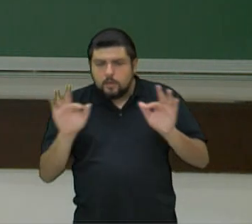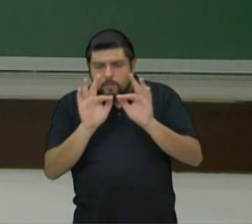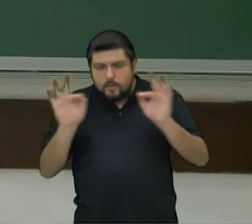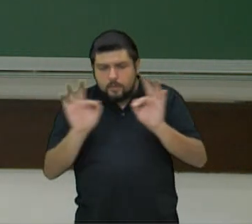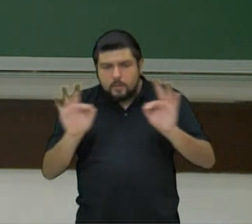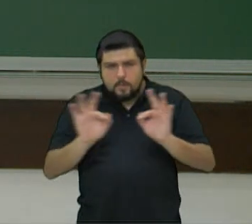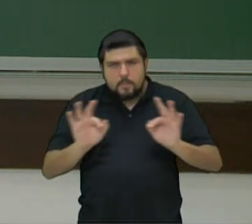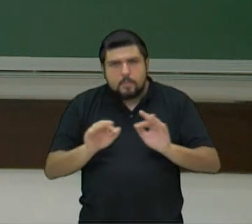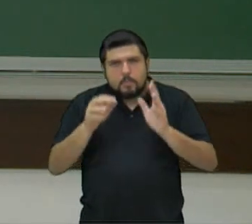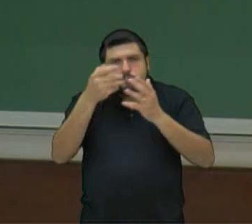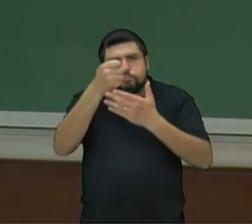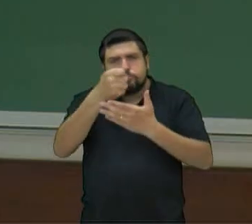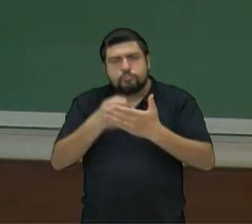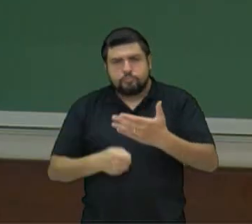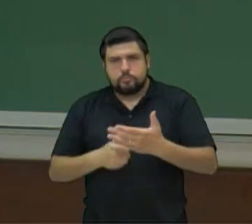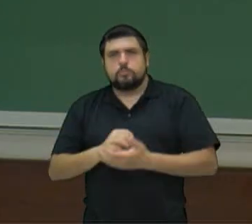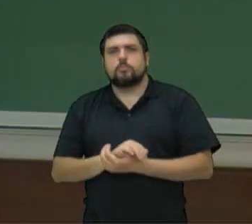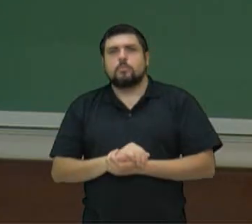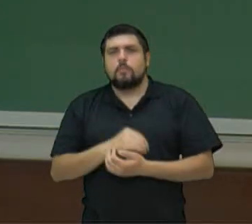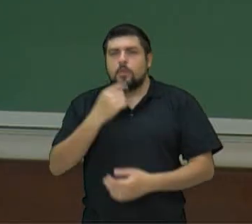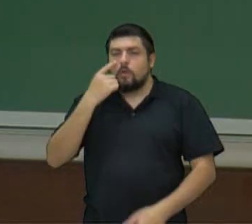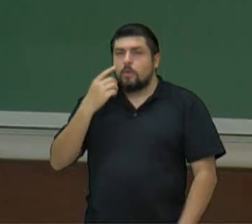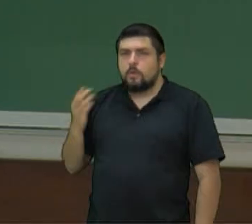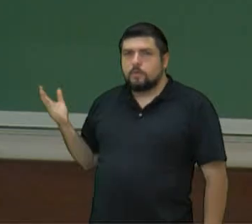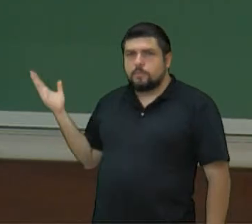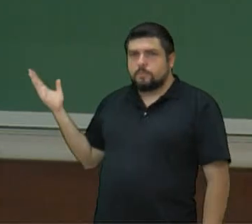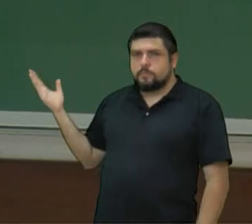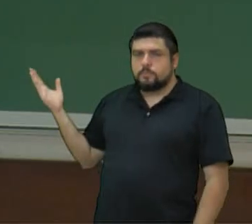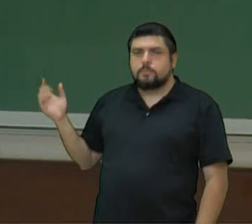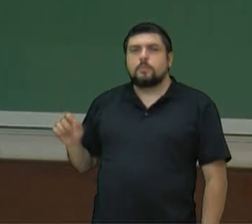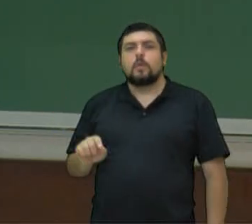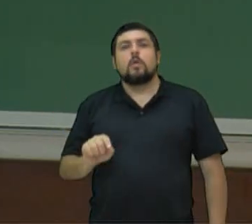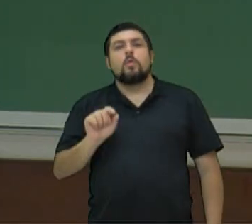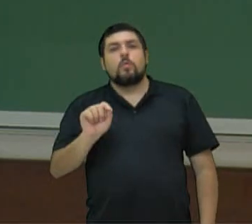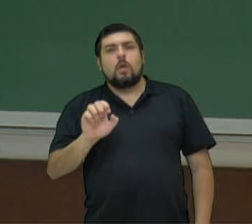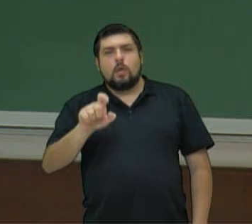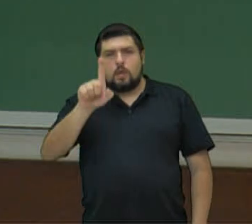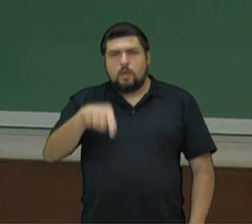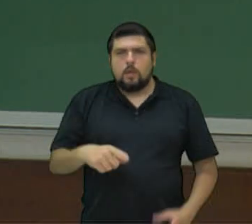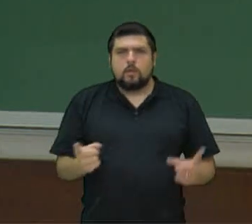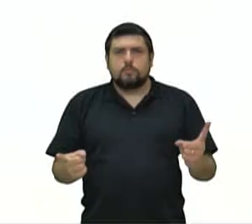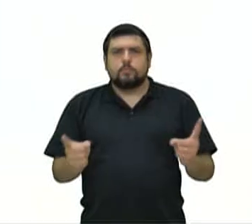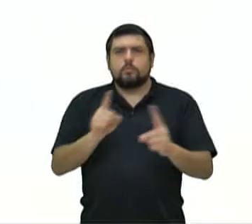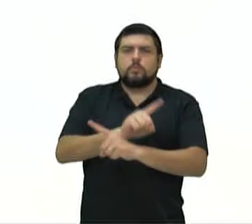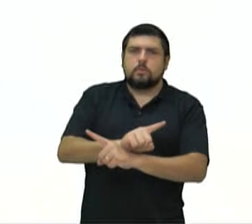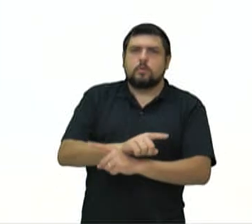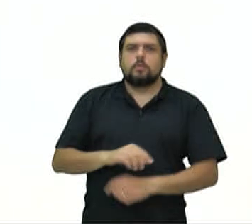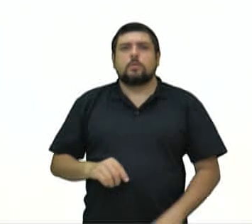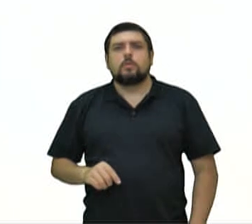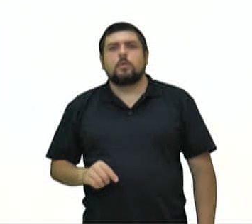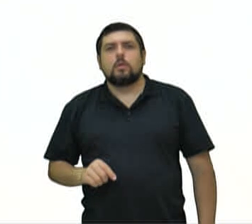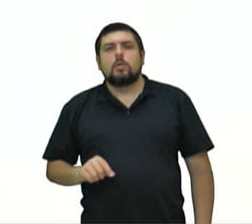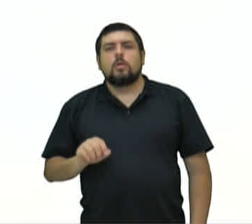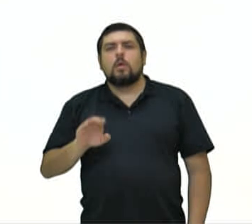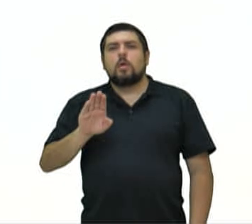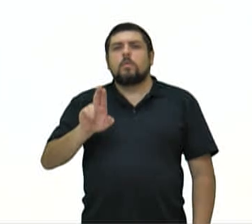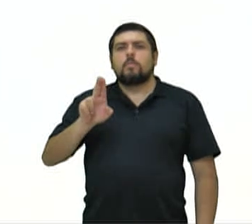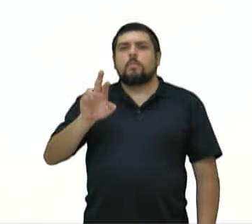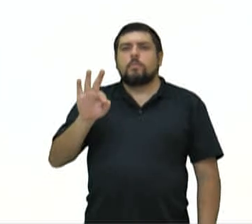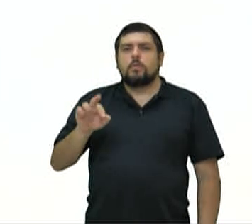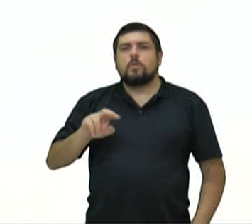nesse slide nós temos então aquelas que expressam contraste. Nós temos o but, que significa mas ou